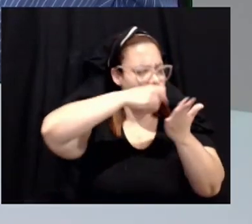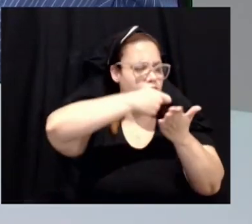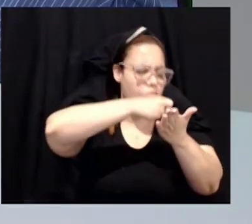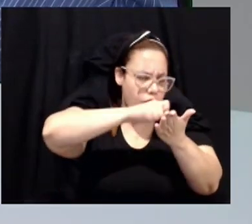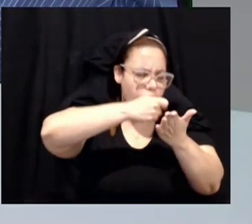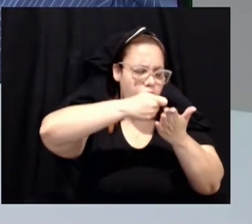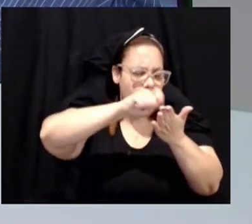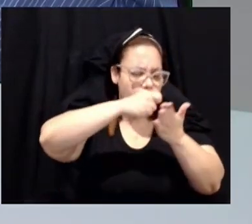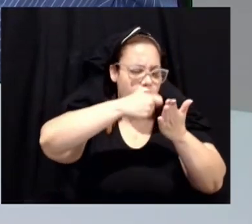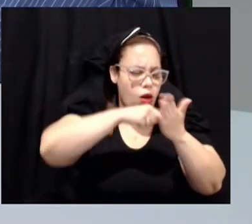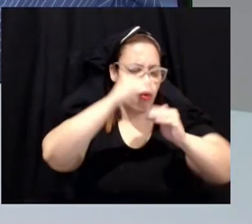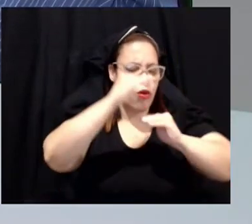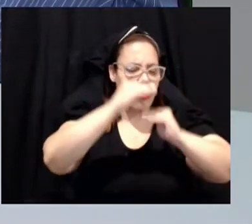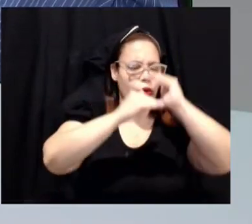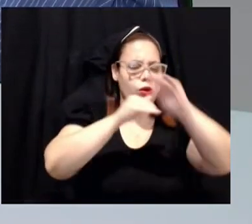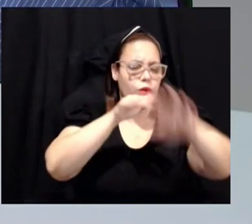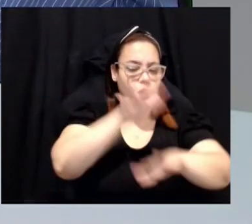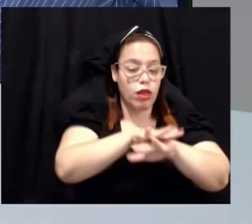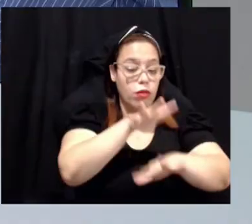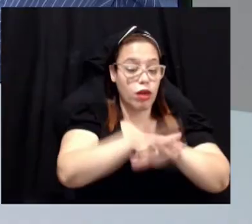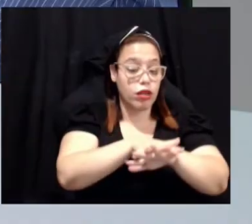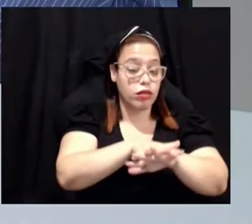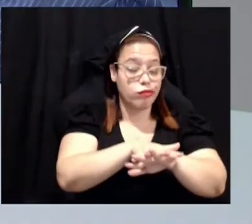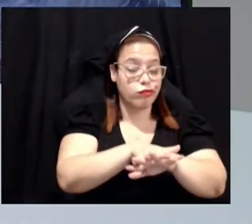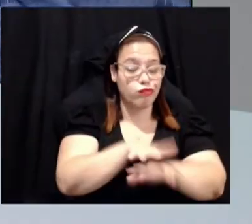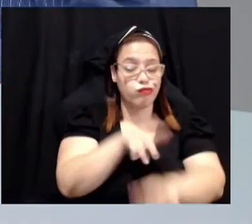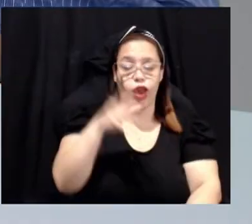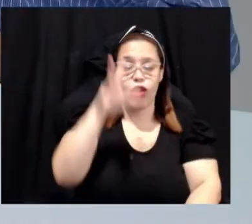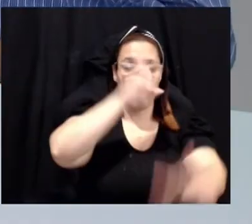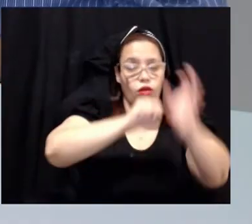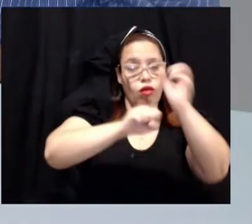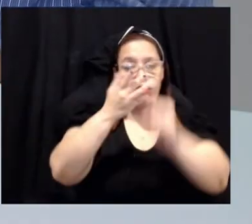desenvolver as funções matemáticas, coisas que ele não aprendeu na infância.